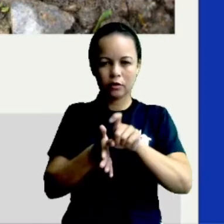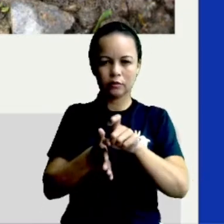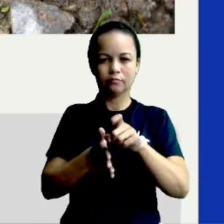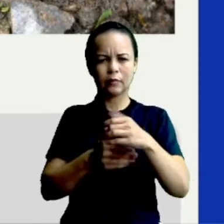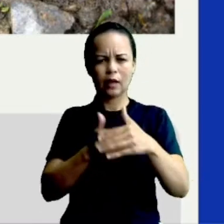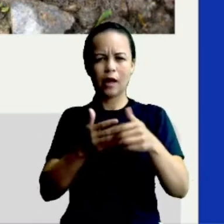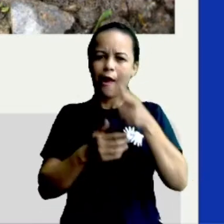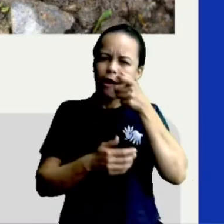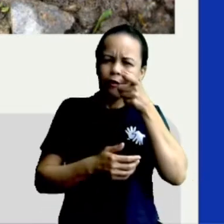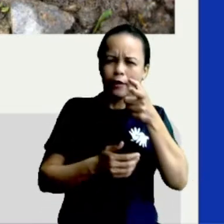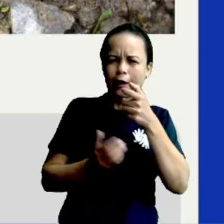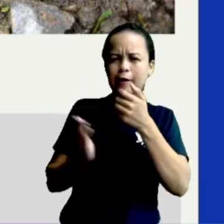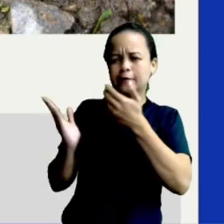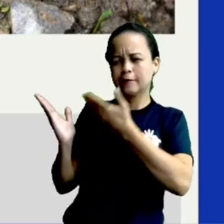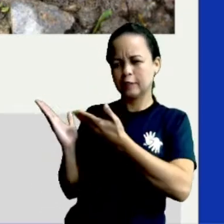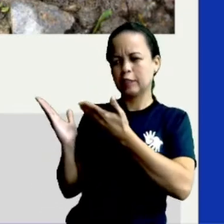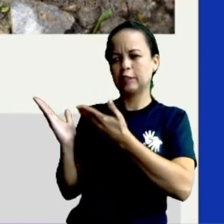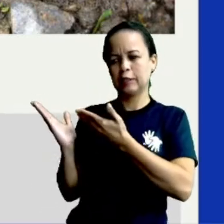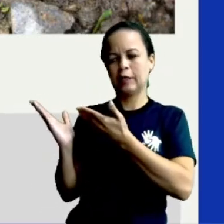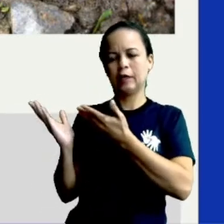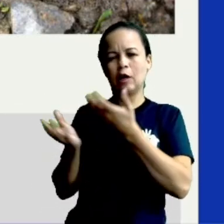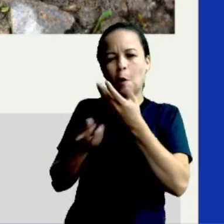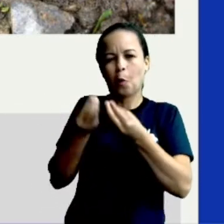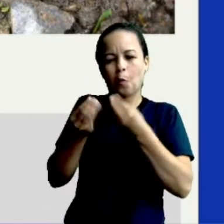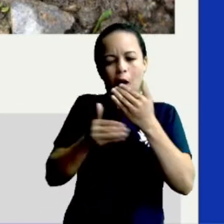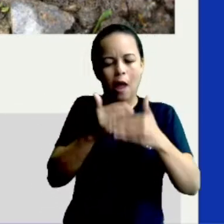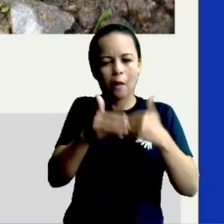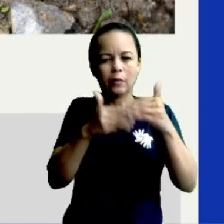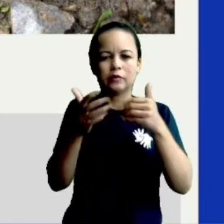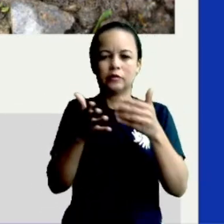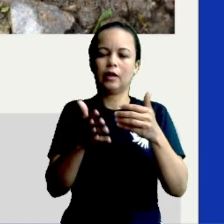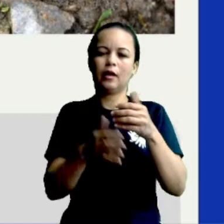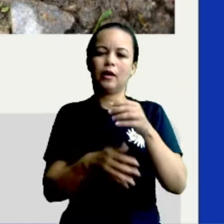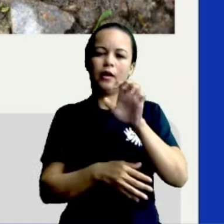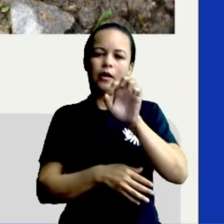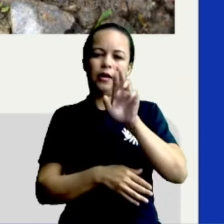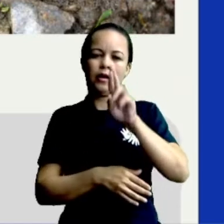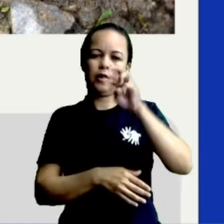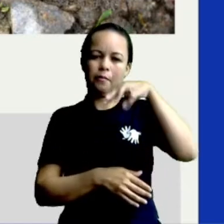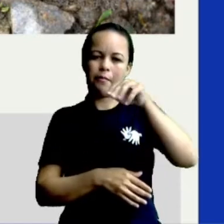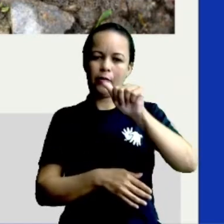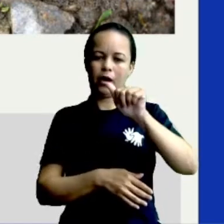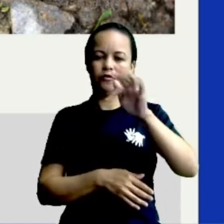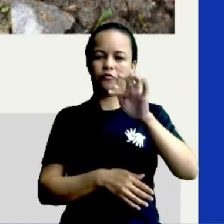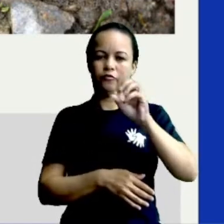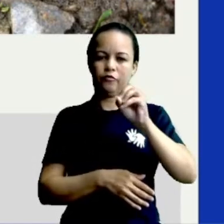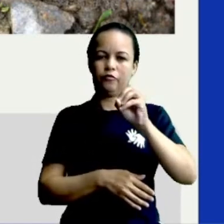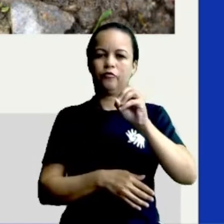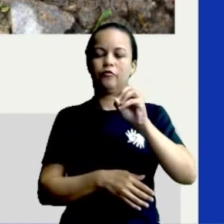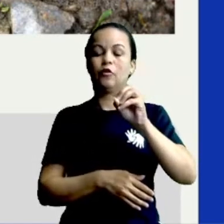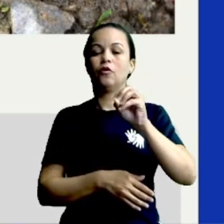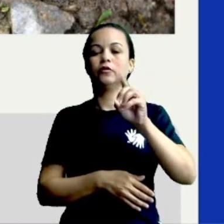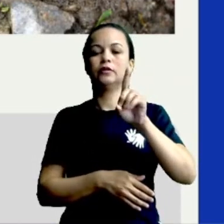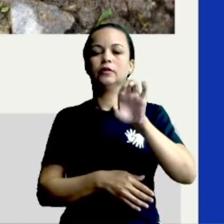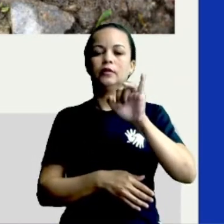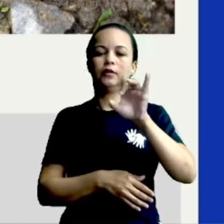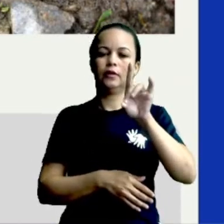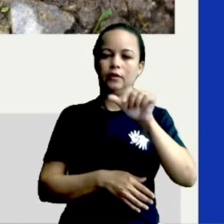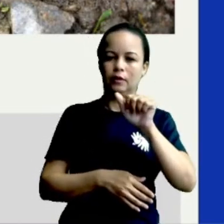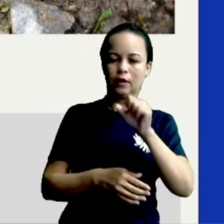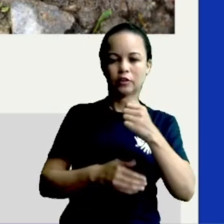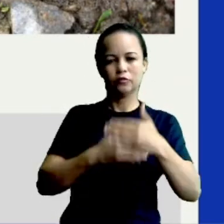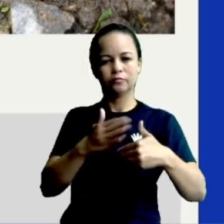coisa muito interessante na reprodução das minhocas é que elas são hermafroditas. Elas possuem no seu próprio corpo